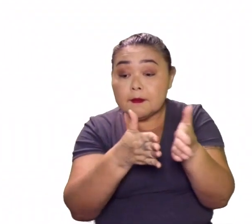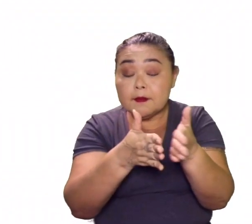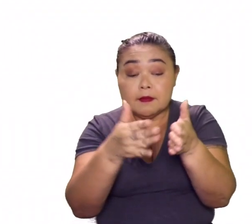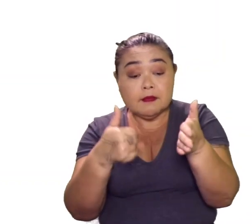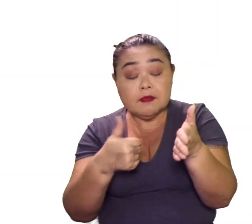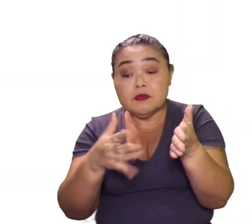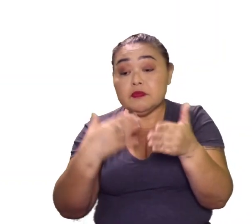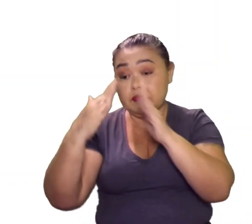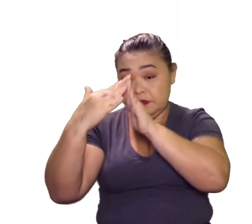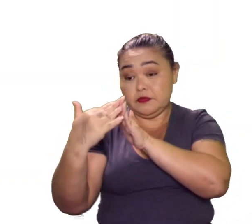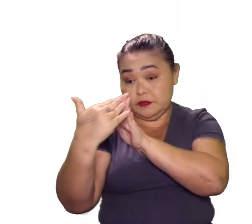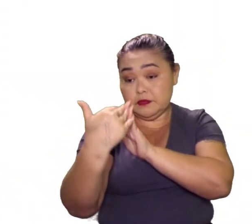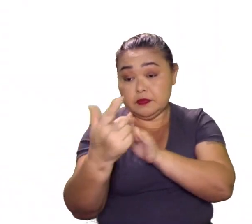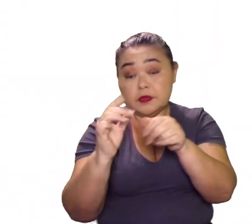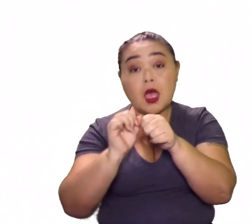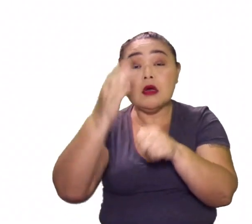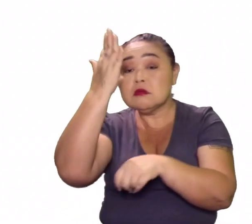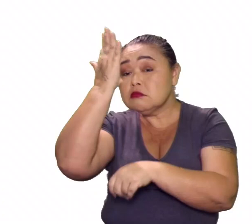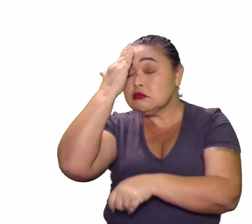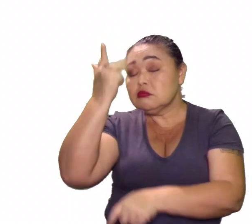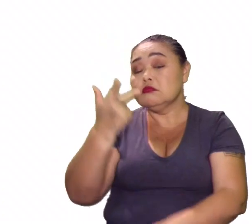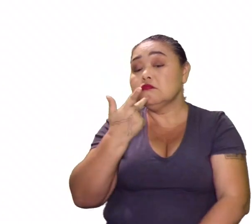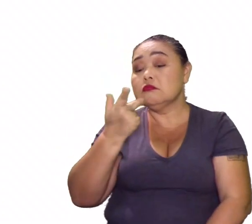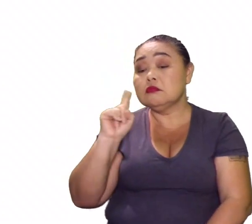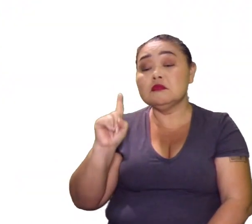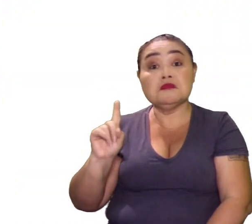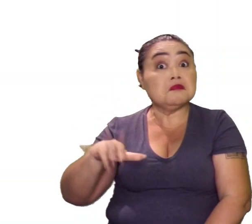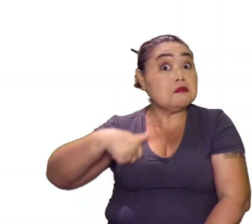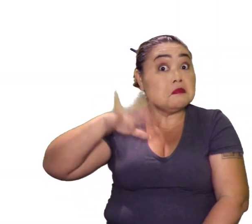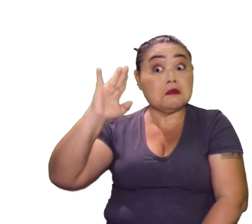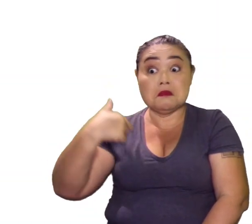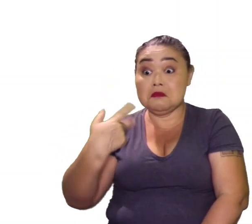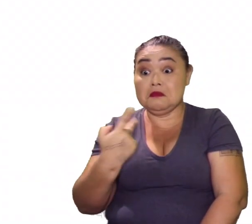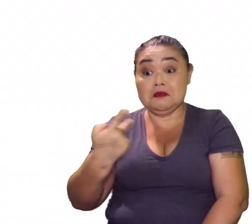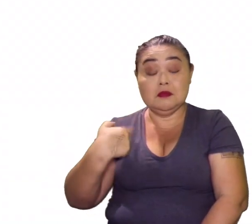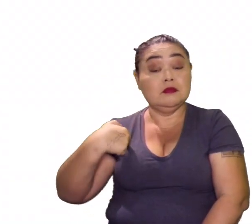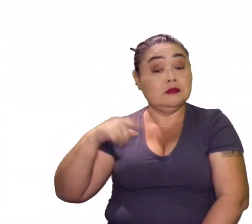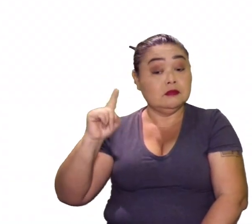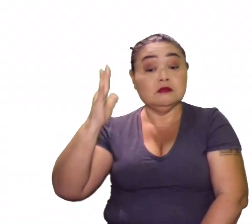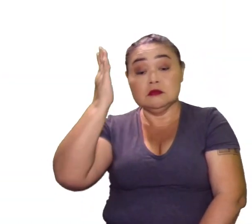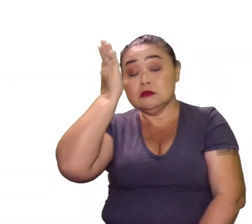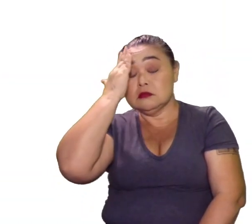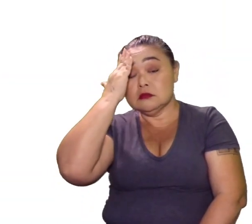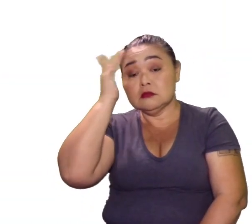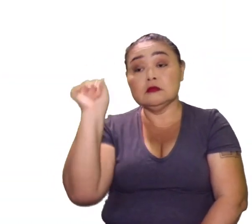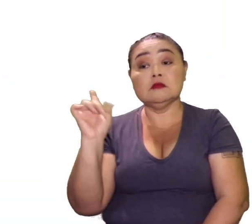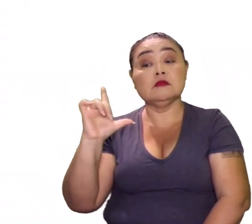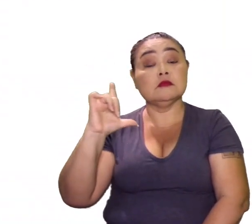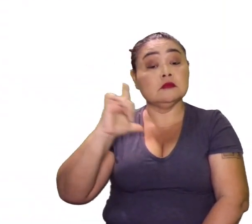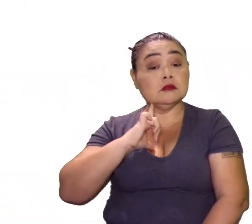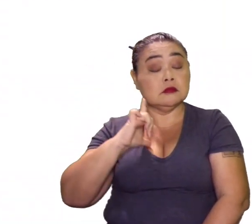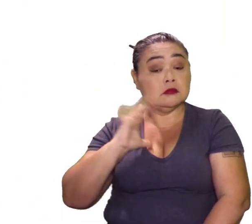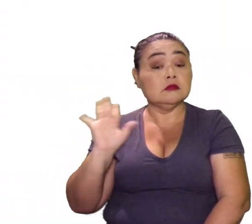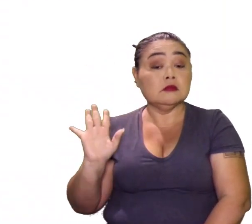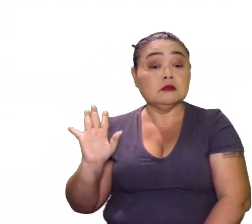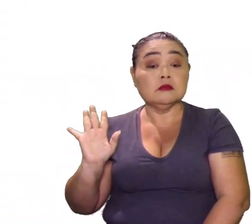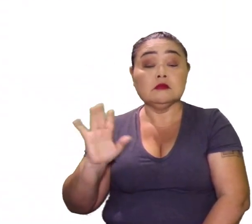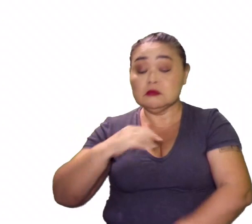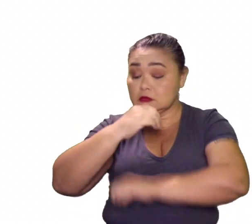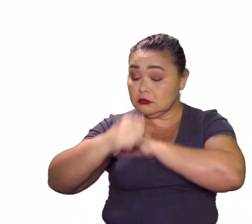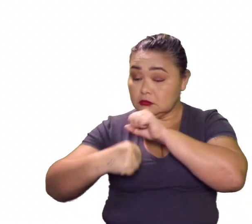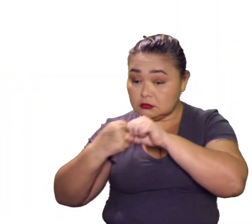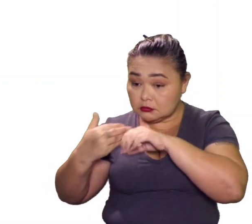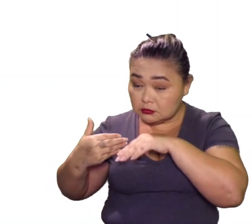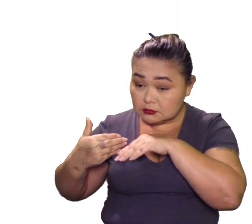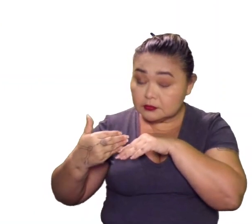região da beira dos rios, ele sabe do que a gente está falando mais do que nós dois juntos, Carlinhos. Então, tem momentos do ano que